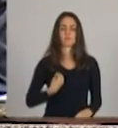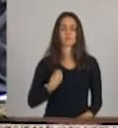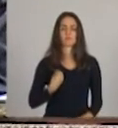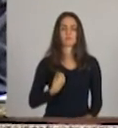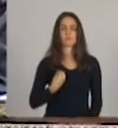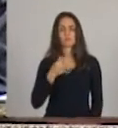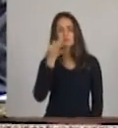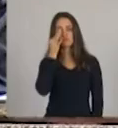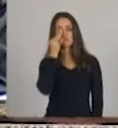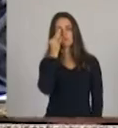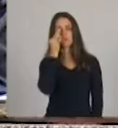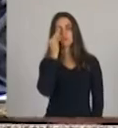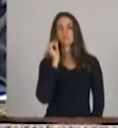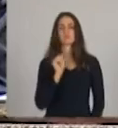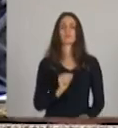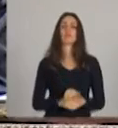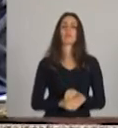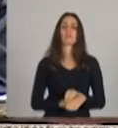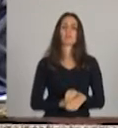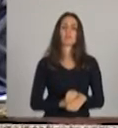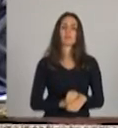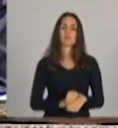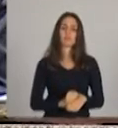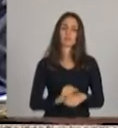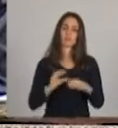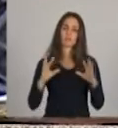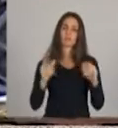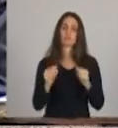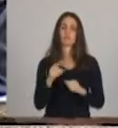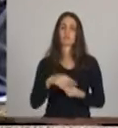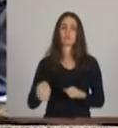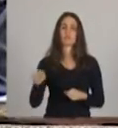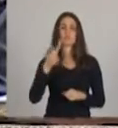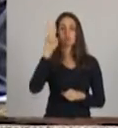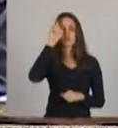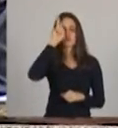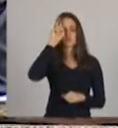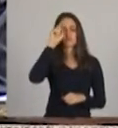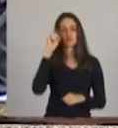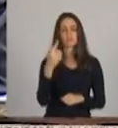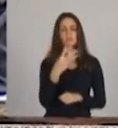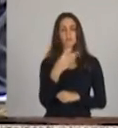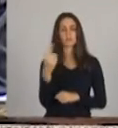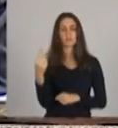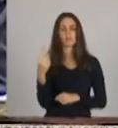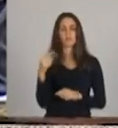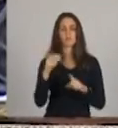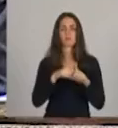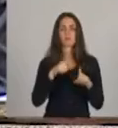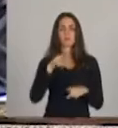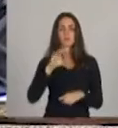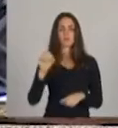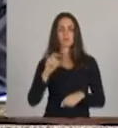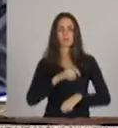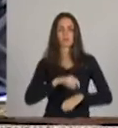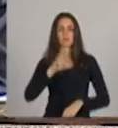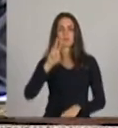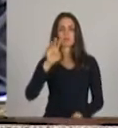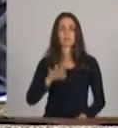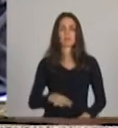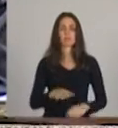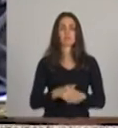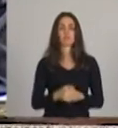e presencial, que deveria ser, para muitos, segunda-feira, dia 31 de maio, às 15